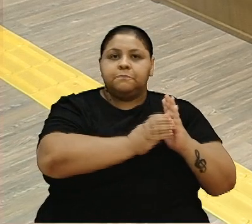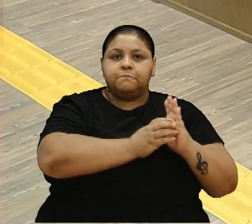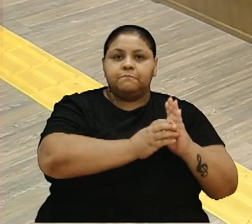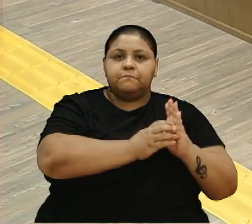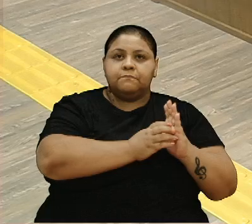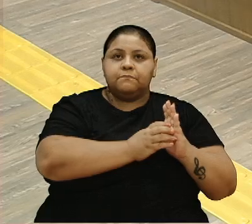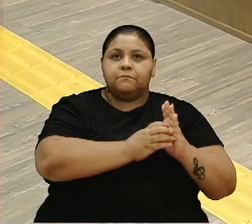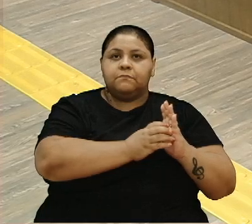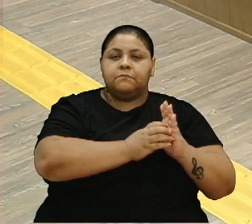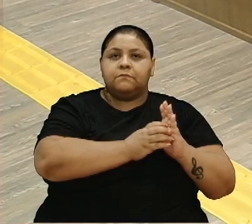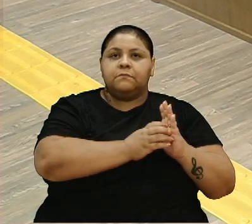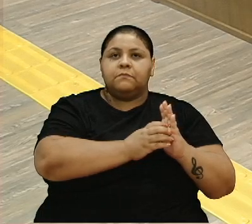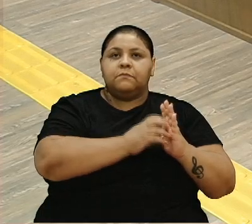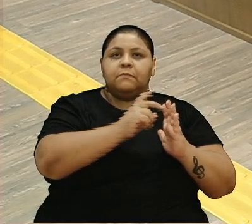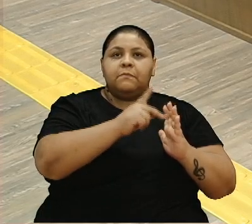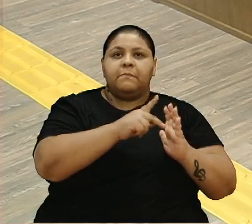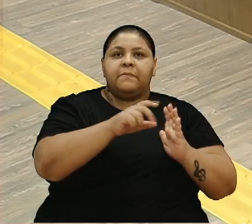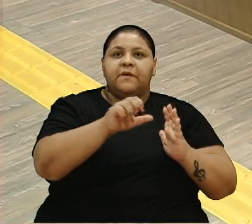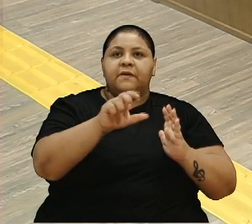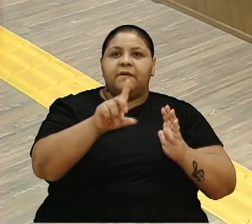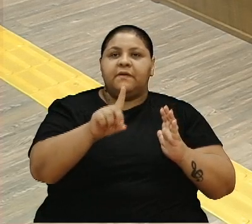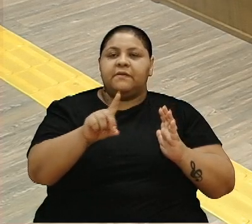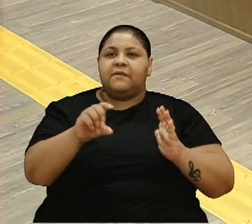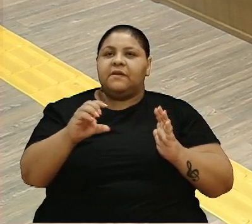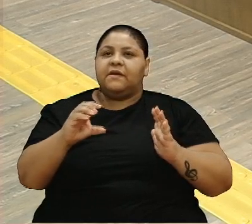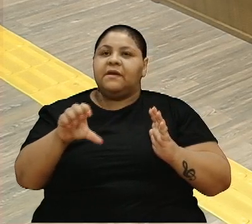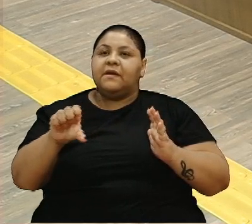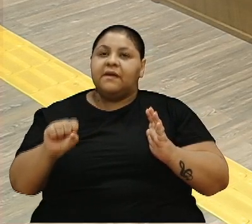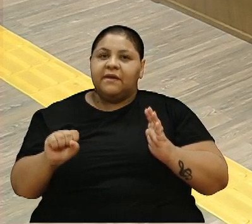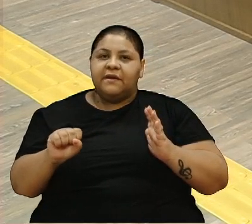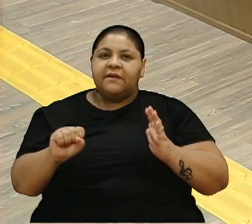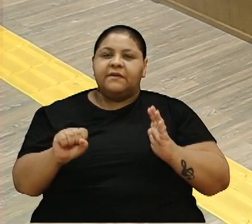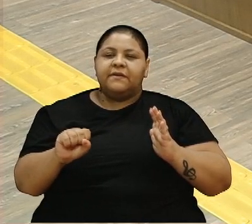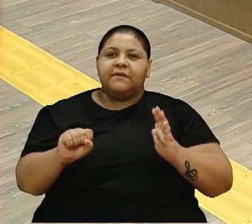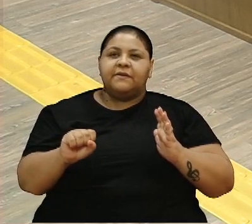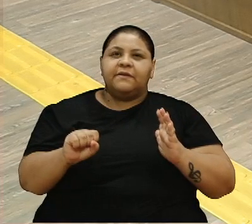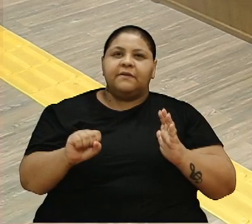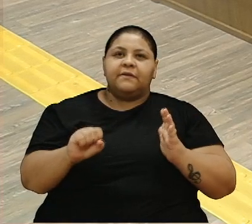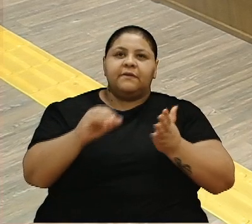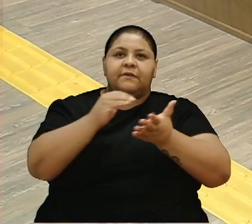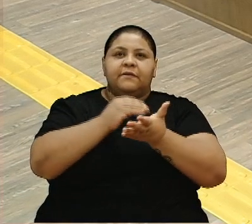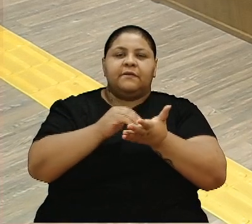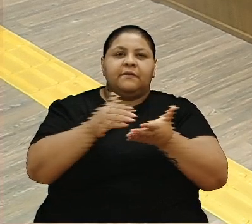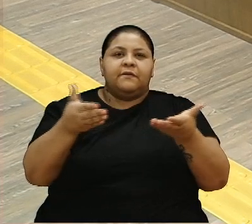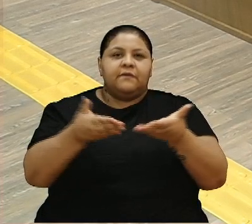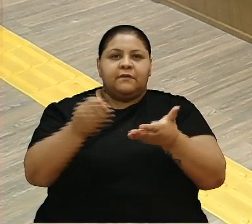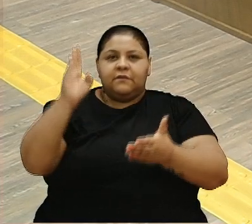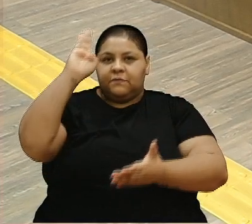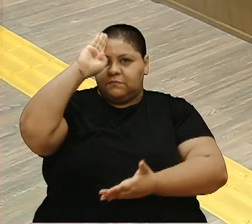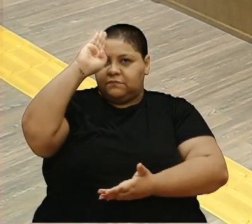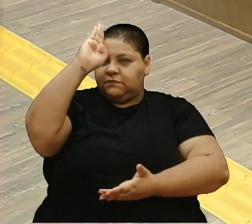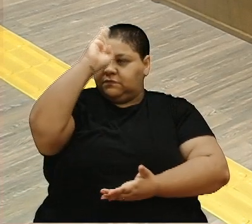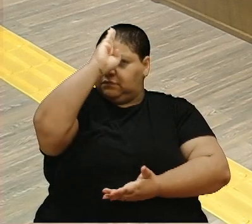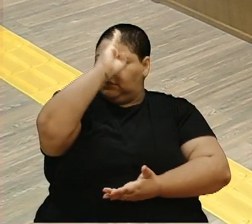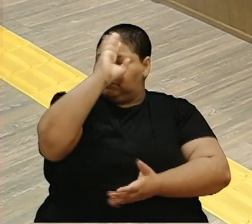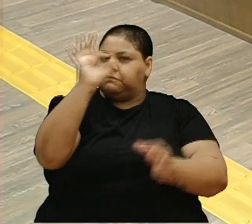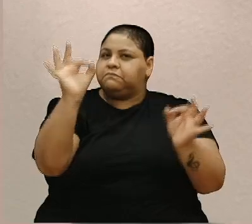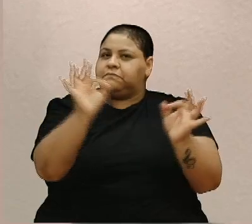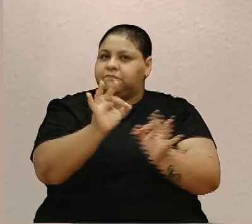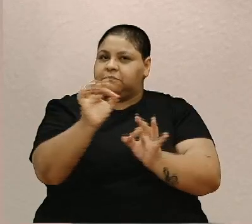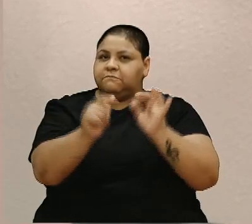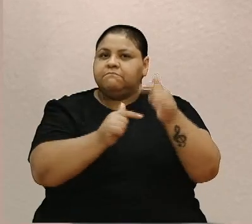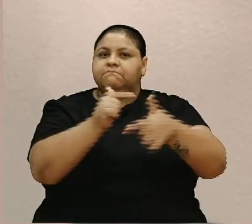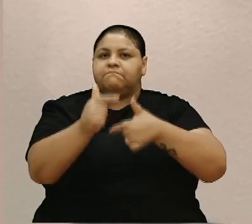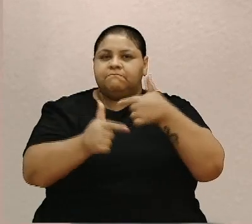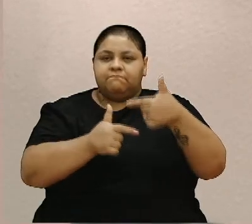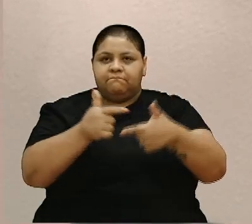da velha arena, do PDS, do nosso Progressistas, secretário atualmente, Adriano Bressan, pelo excelente trabalho que